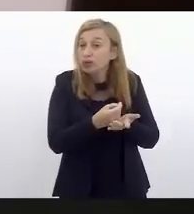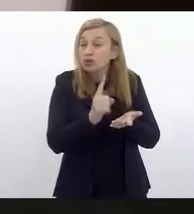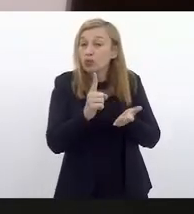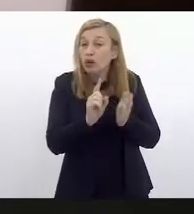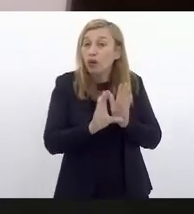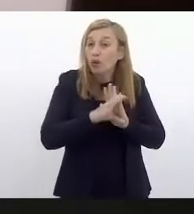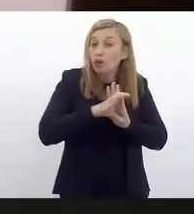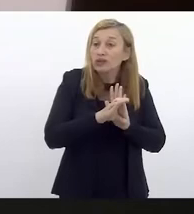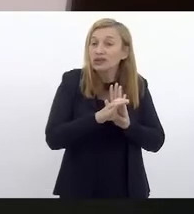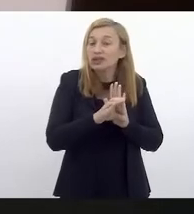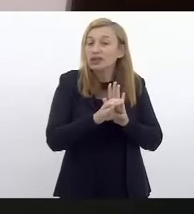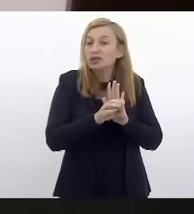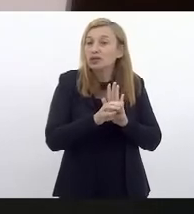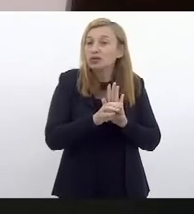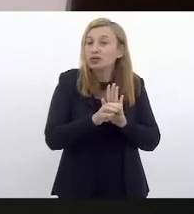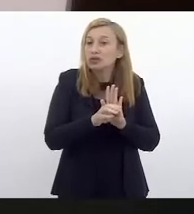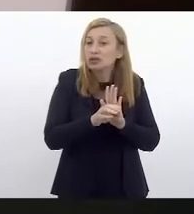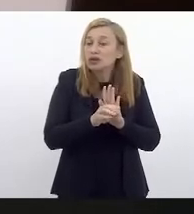conceito aplicado